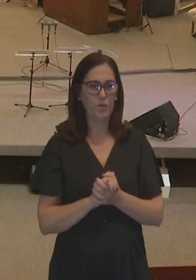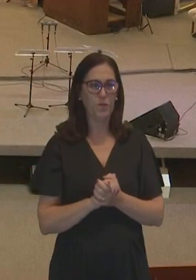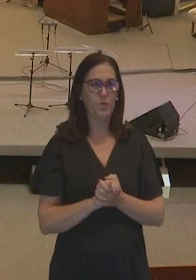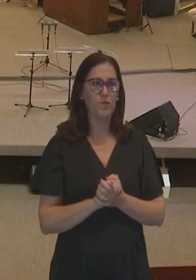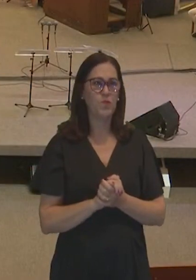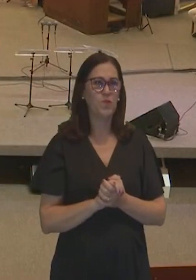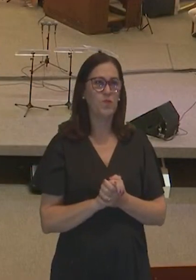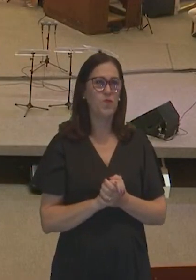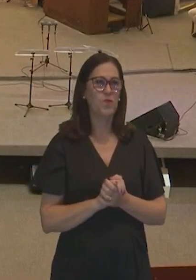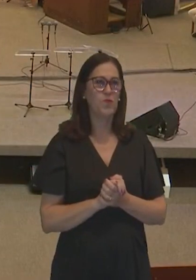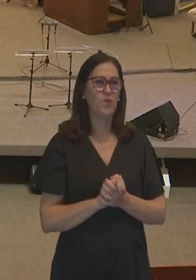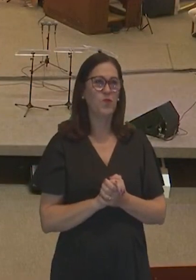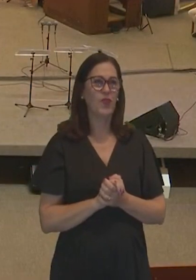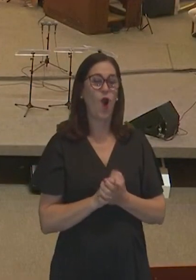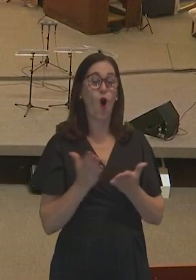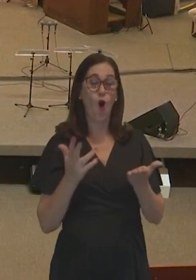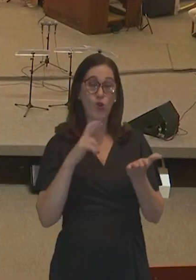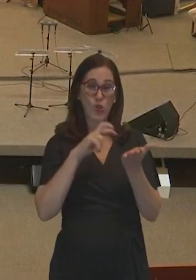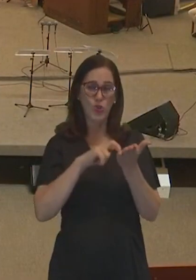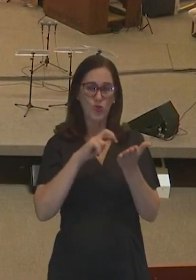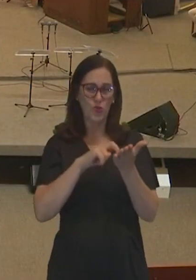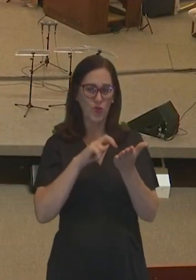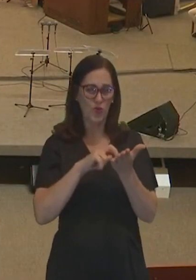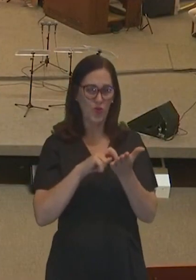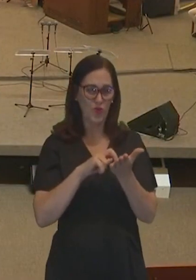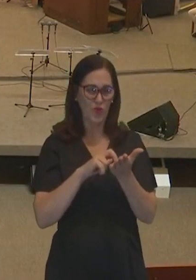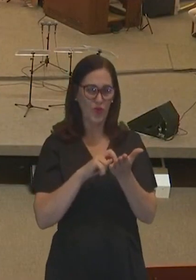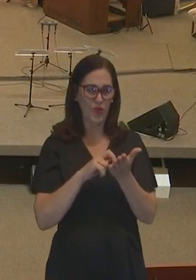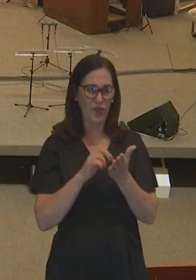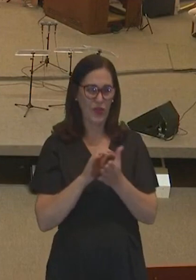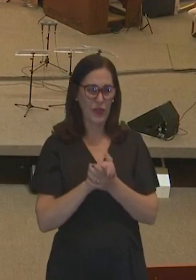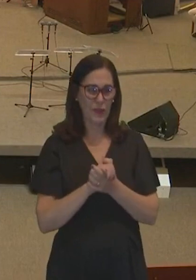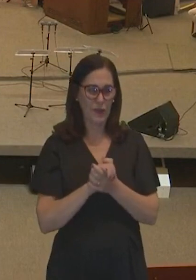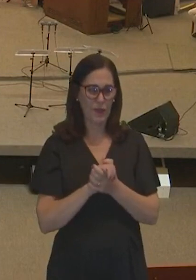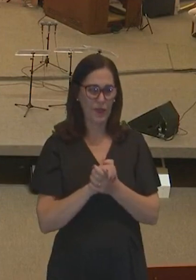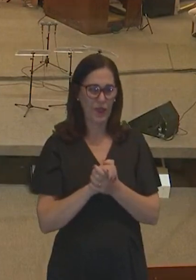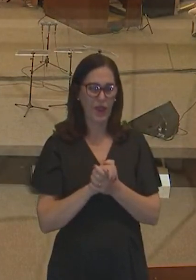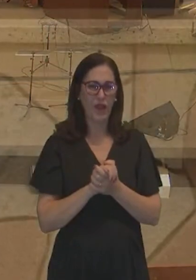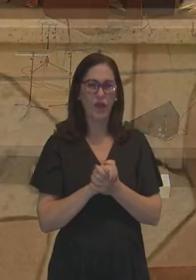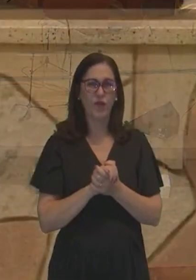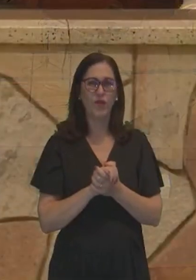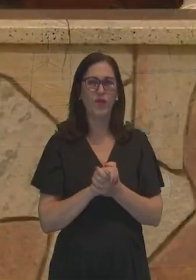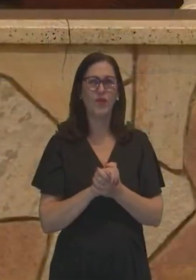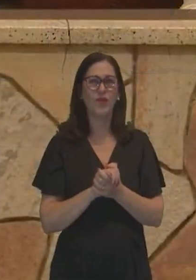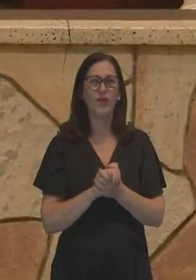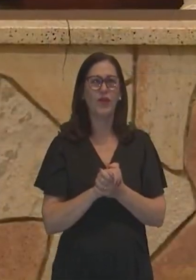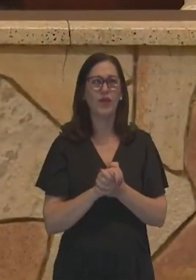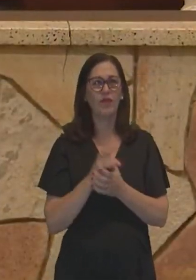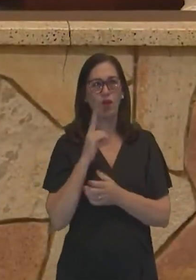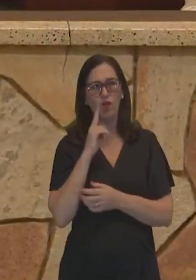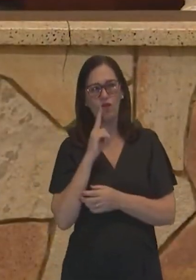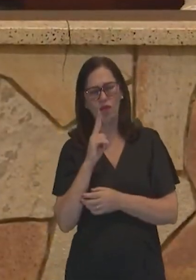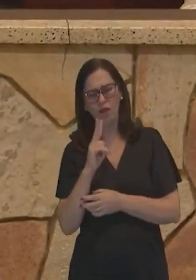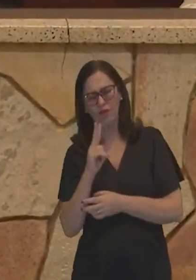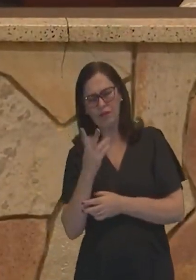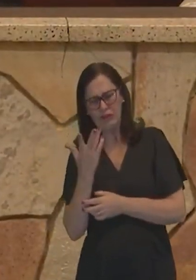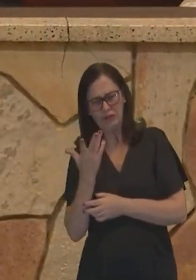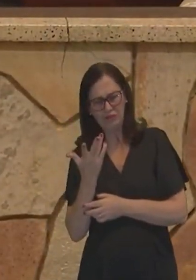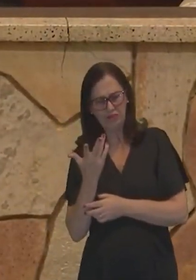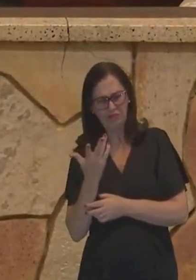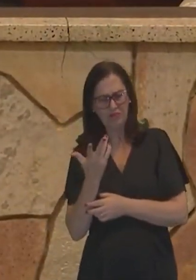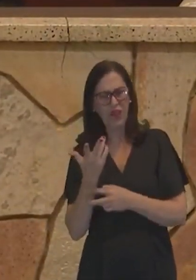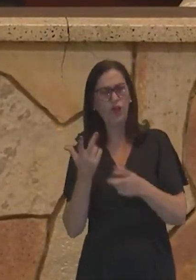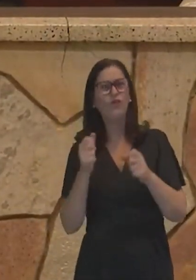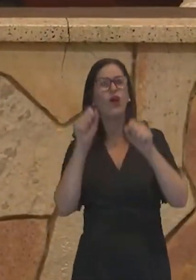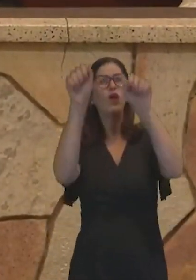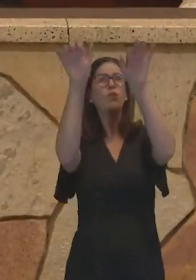e hoje pela manhã, quando eu estava daqui, pastor, cultuando a Deus, creio que o senhor tenha observado também, olhei para a